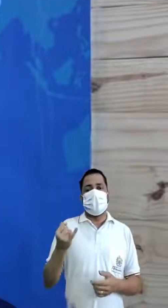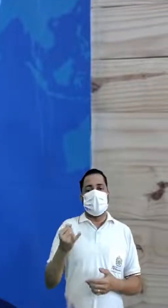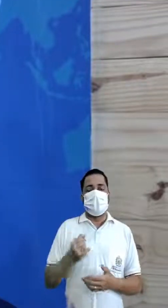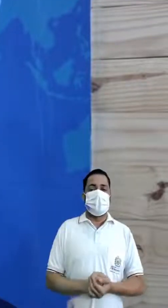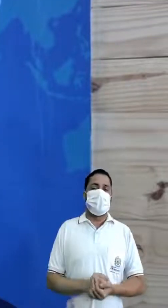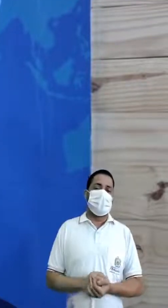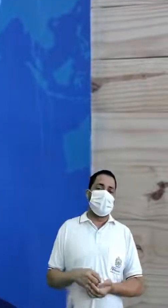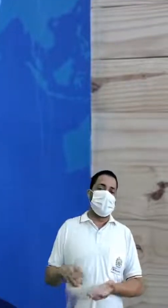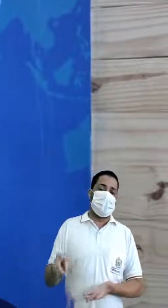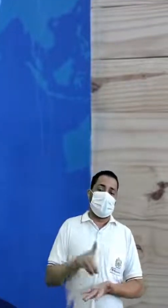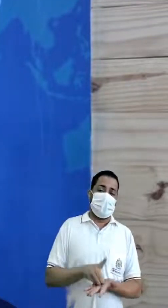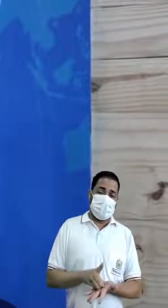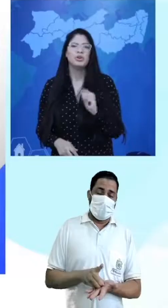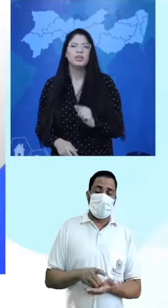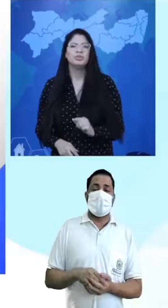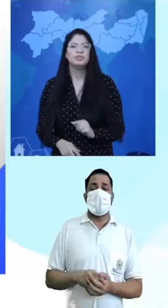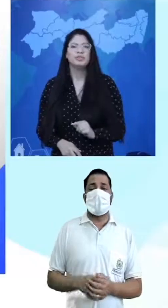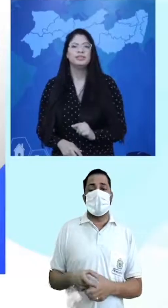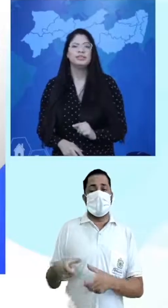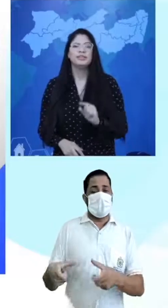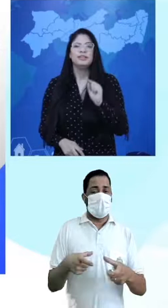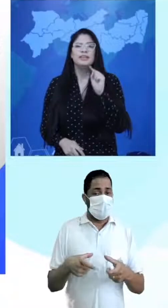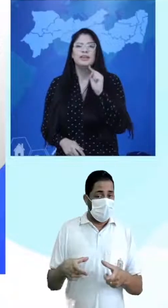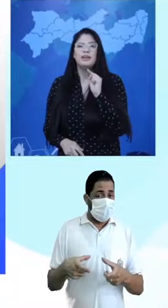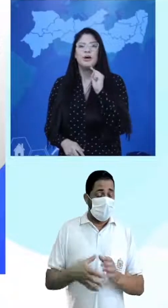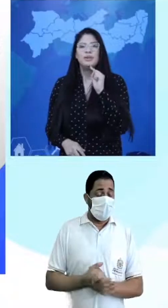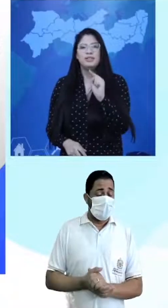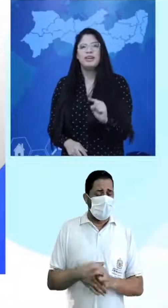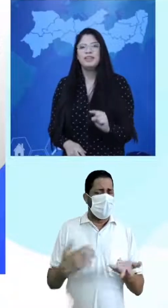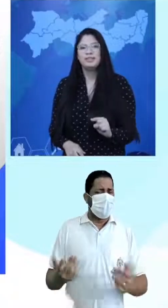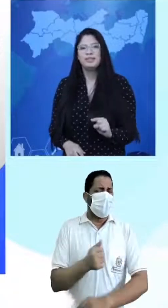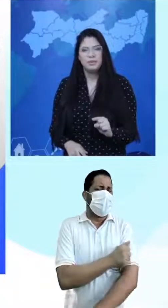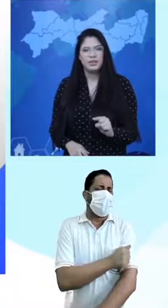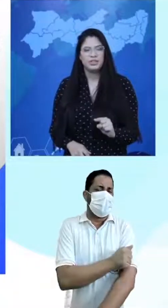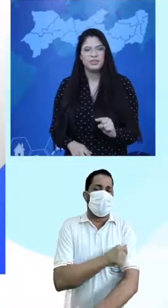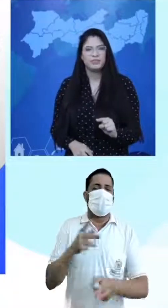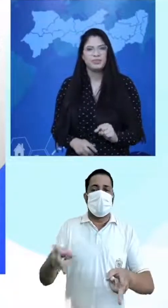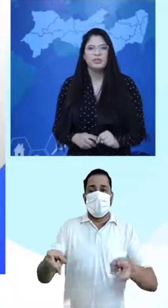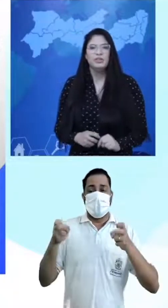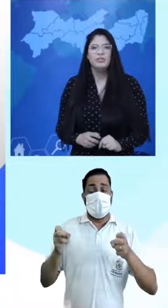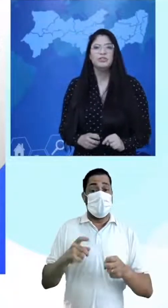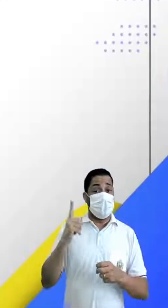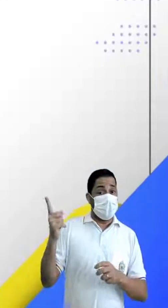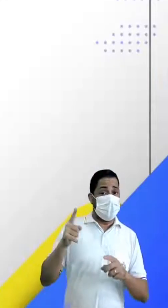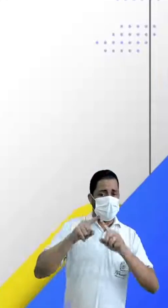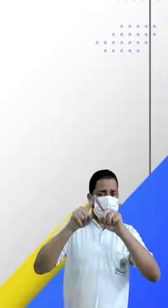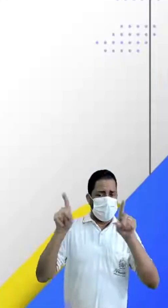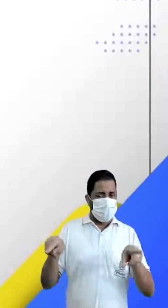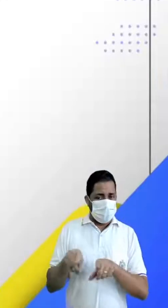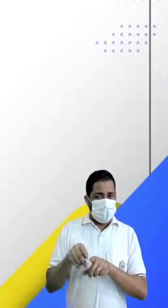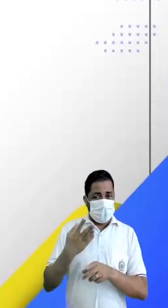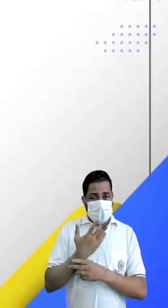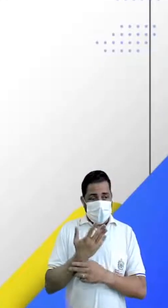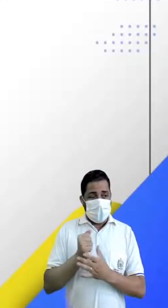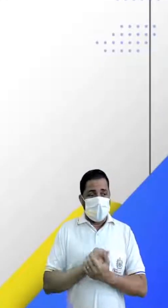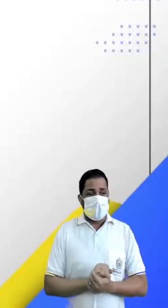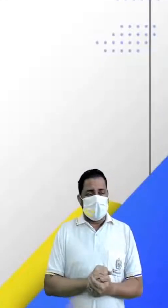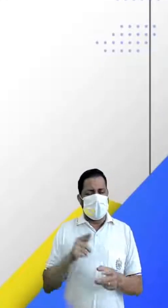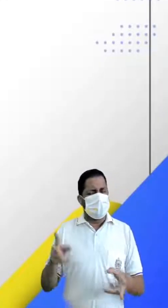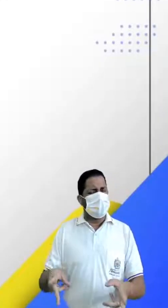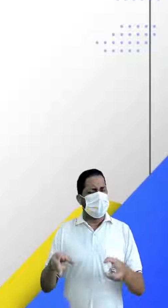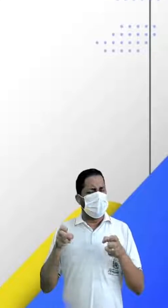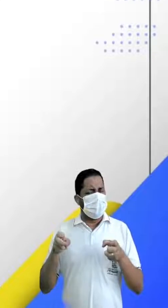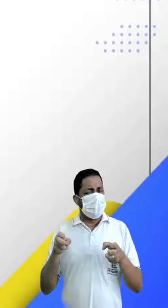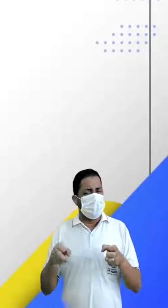interiores. Então, estudante, observe essa imagem. Você já percebeu, ao andar em